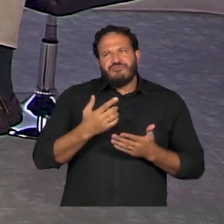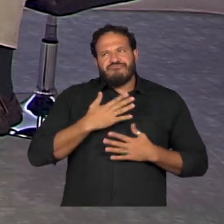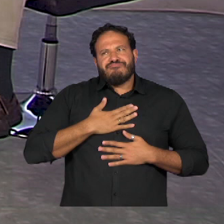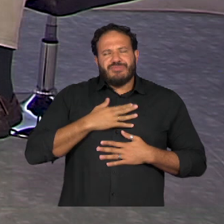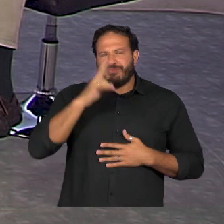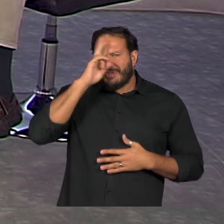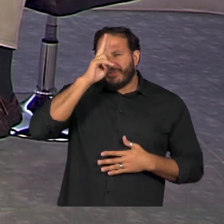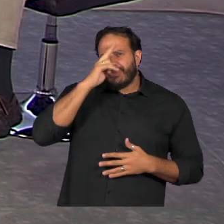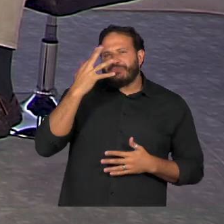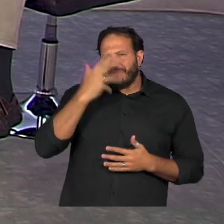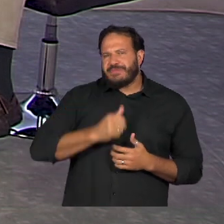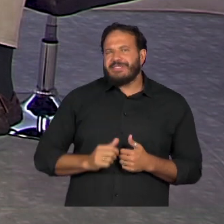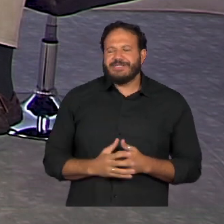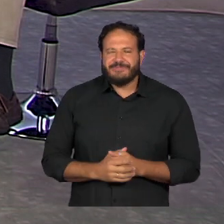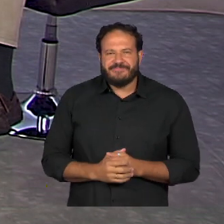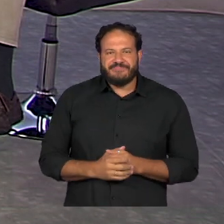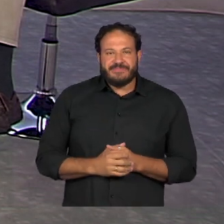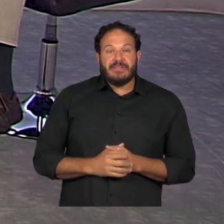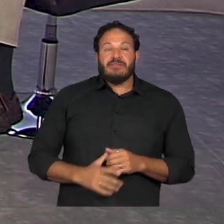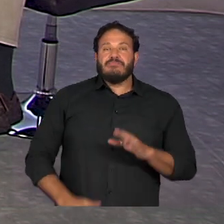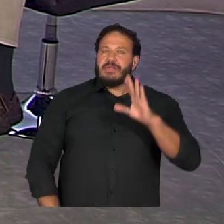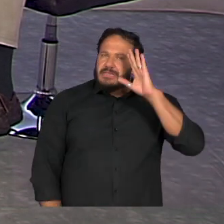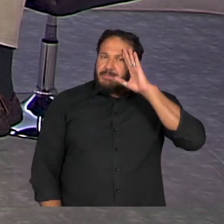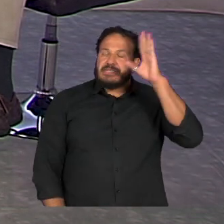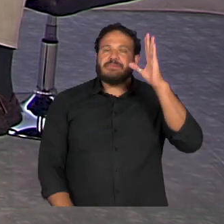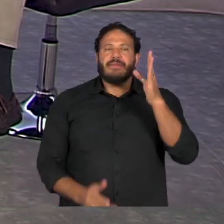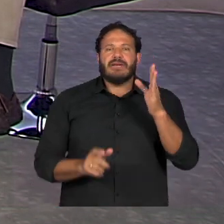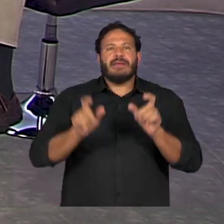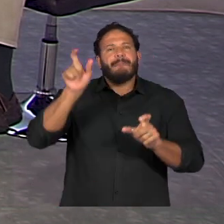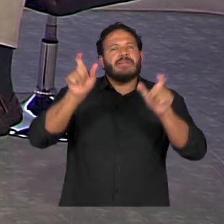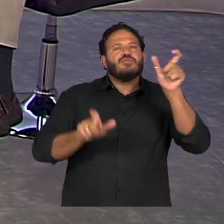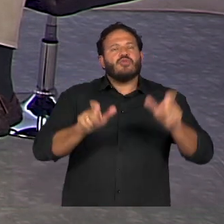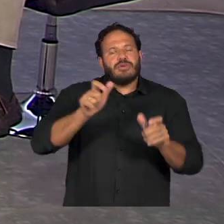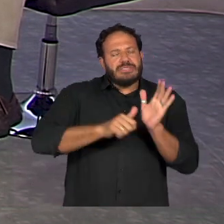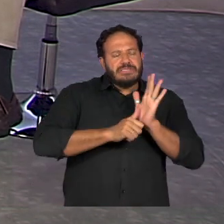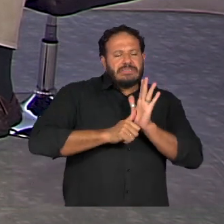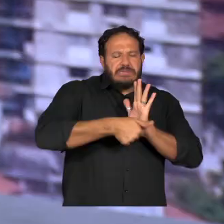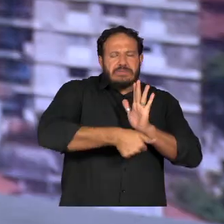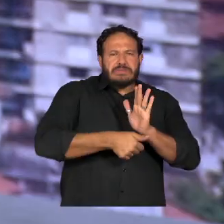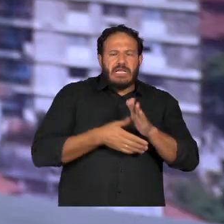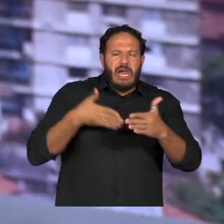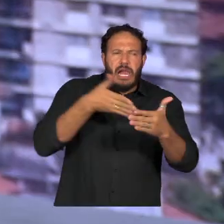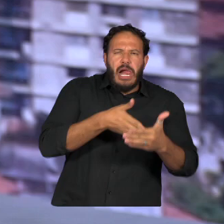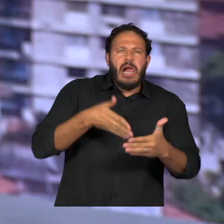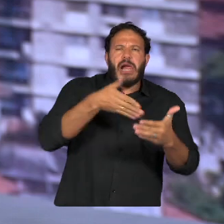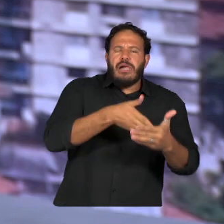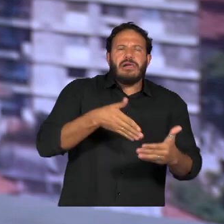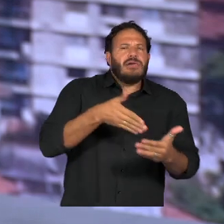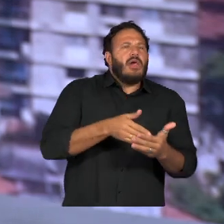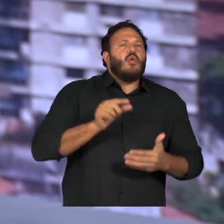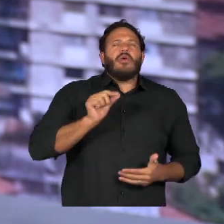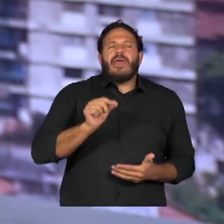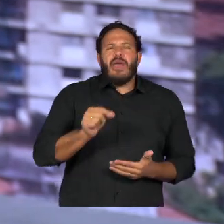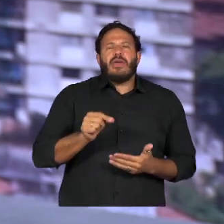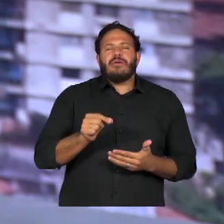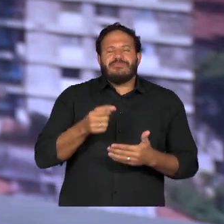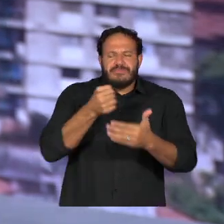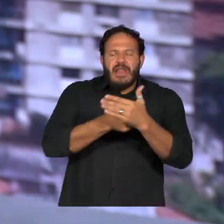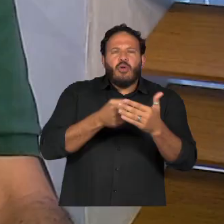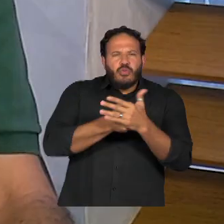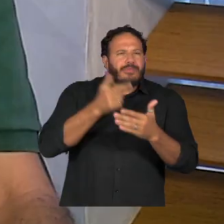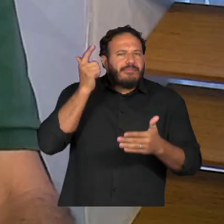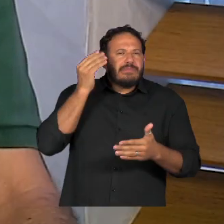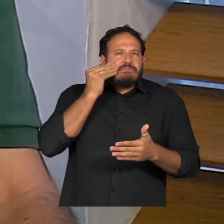Qual as principais quais as principais Barreiras que uma pessoa com síndrome de down ainda encontra na luta por igualdade